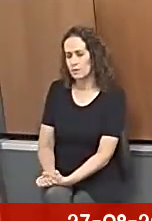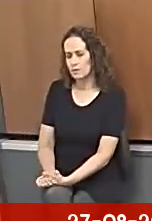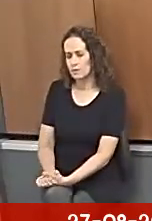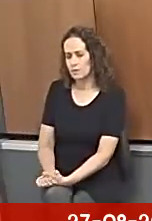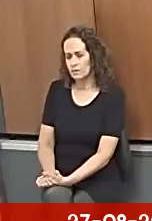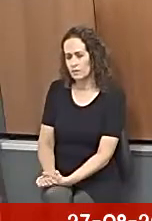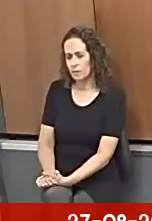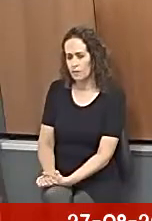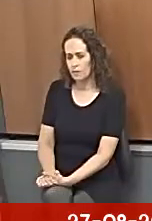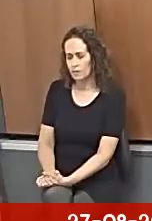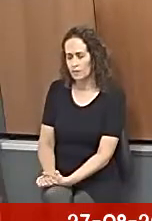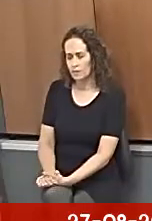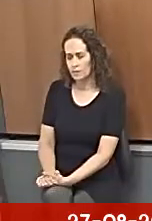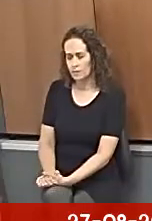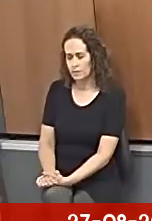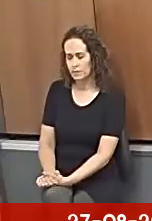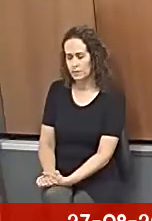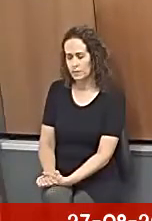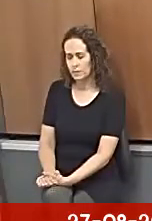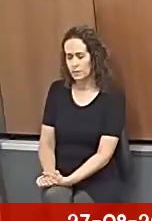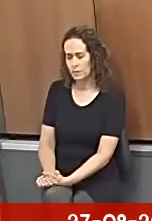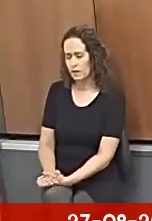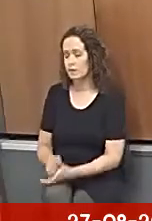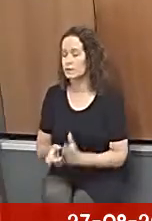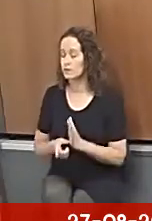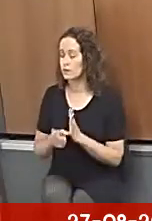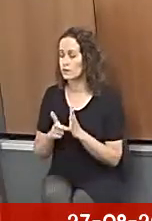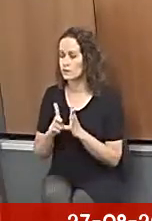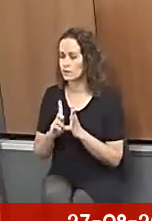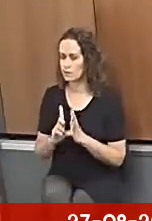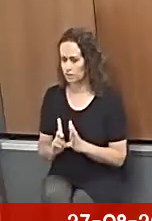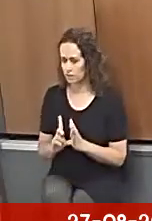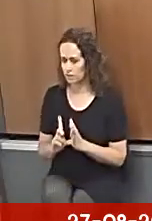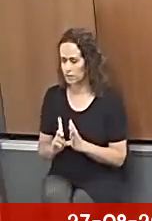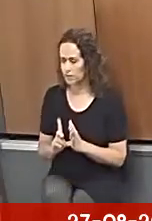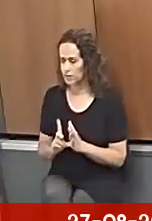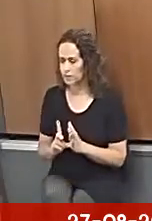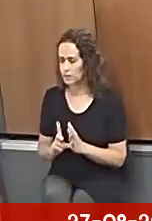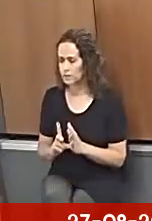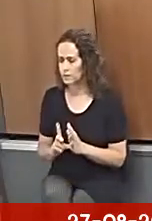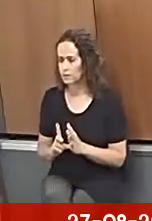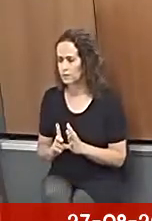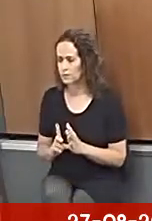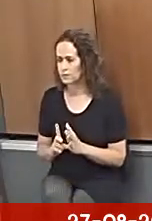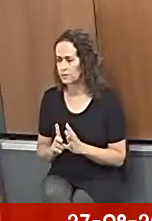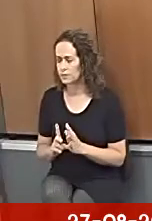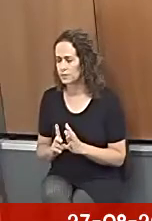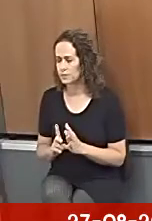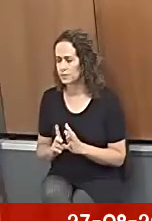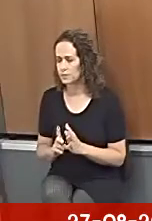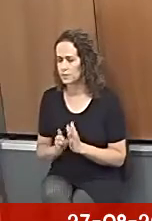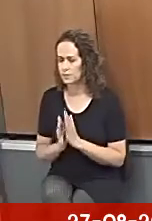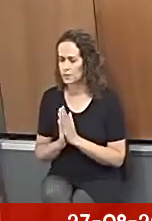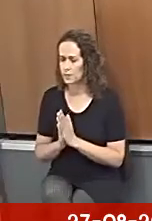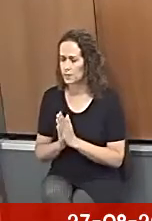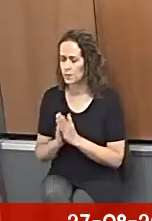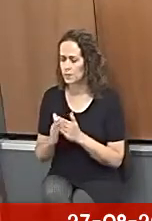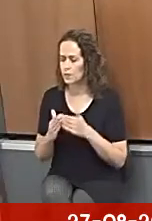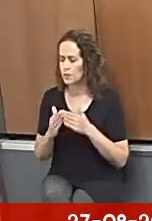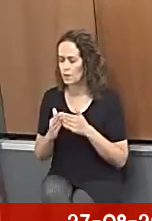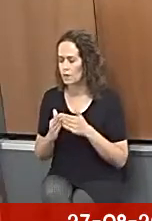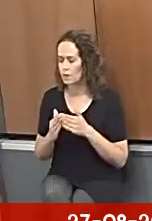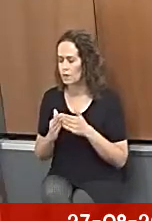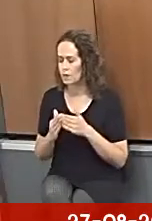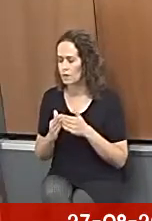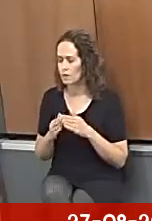tá só antes de passar a palavra por vibrante e raul meireles só me permita uma correção até